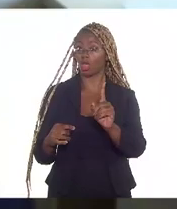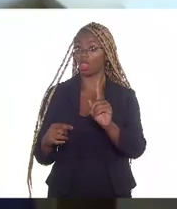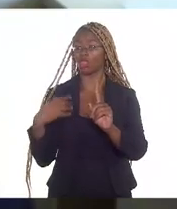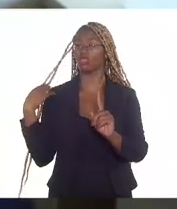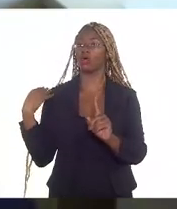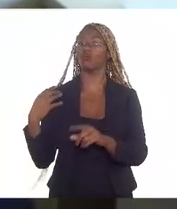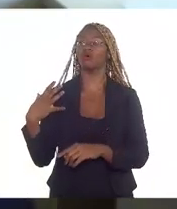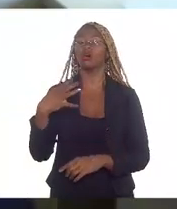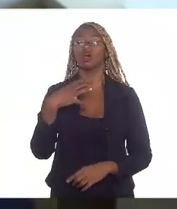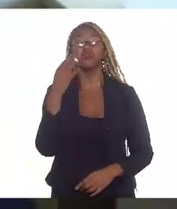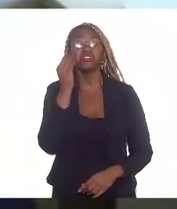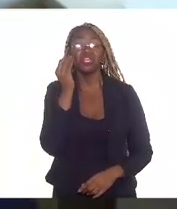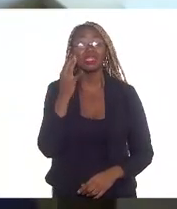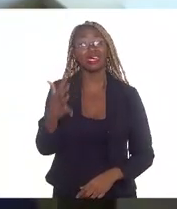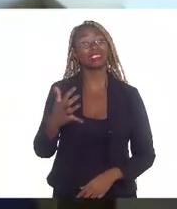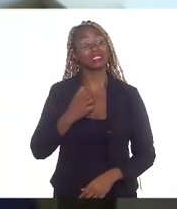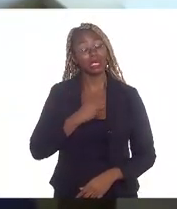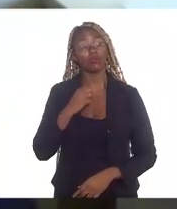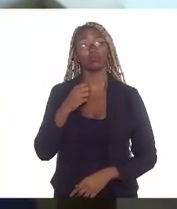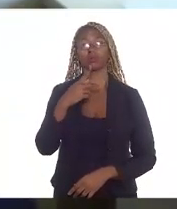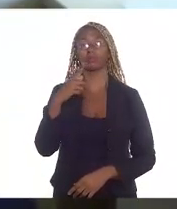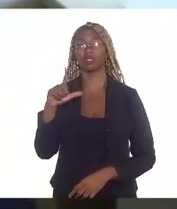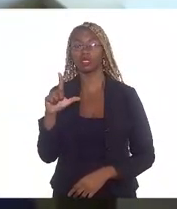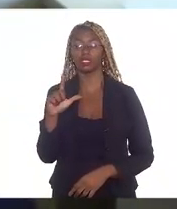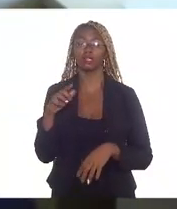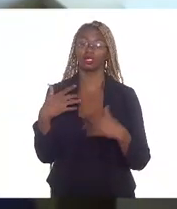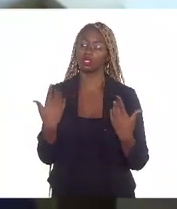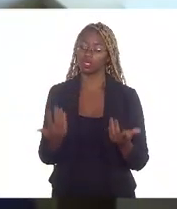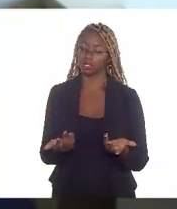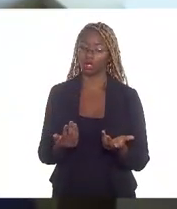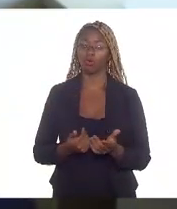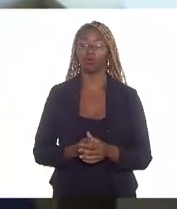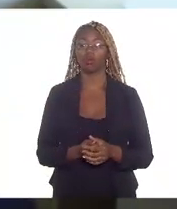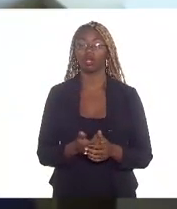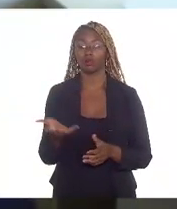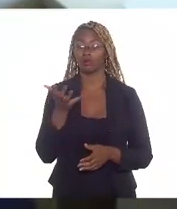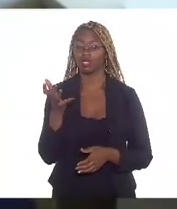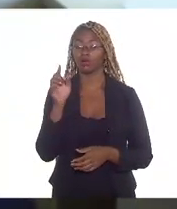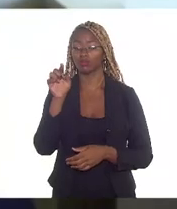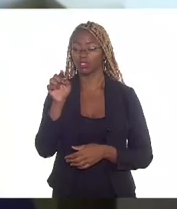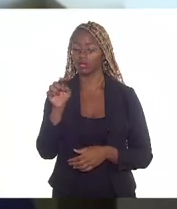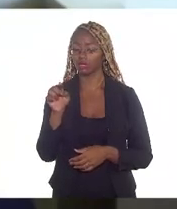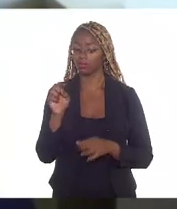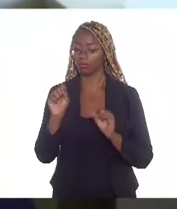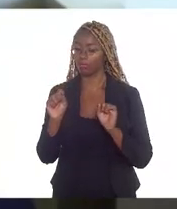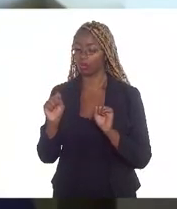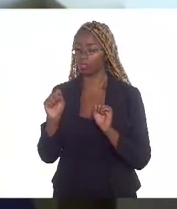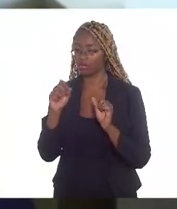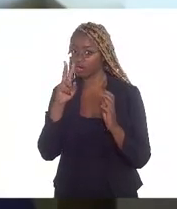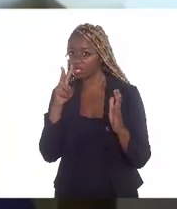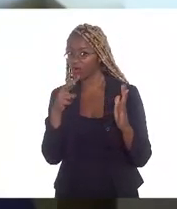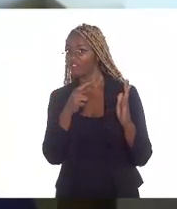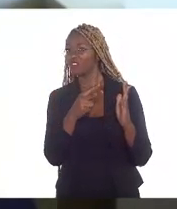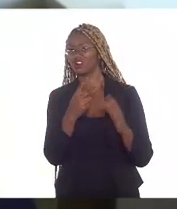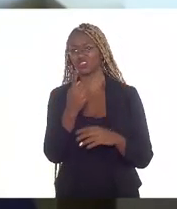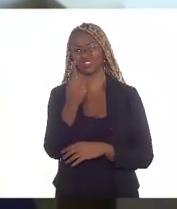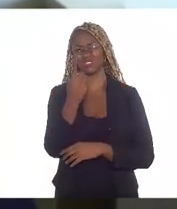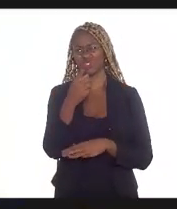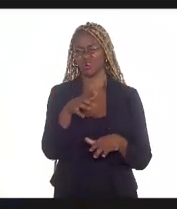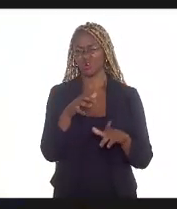tentar salvar o projeto. Então, eu queria que se Vossa Excelência pode me conceder vista por uma sessão.